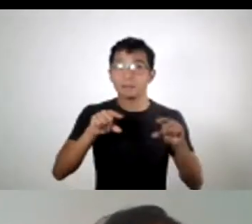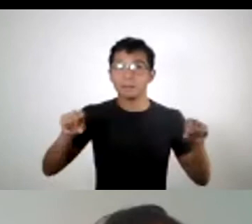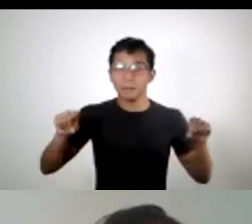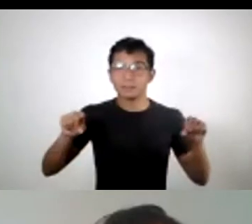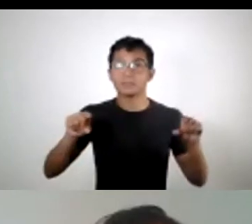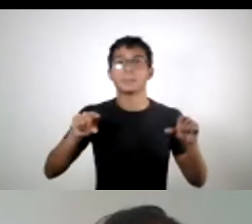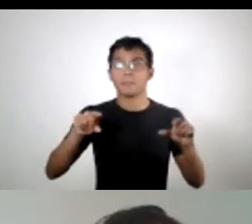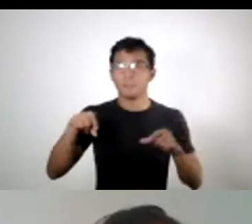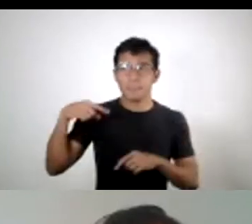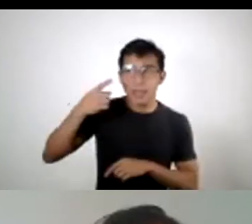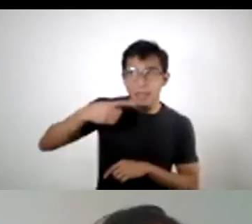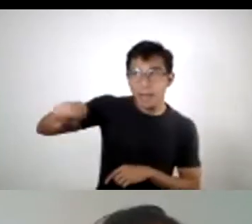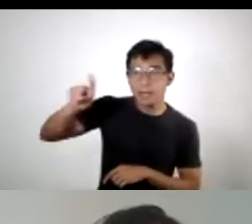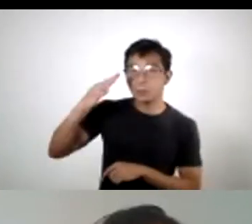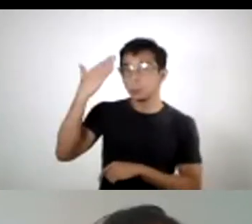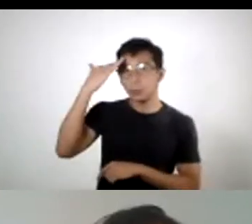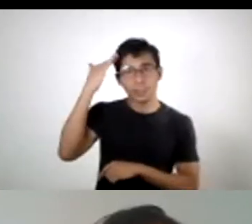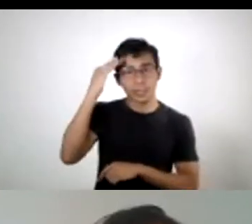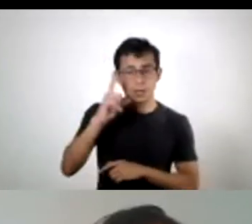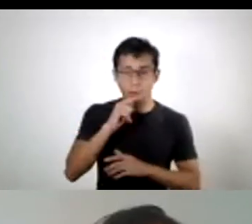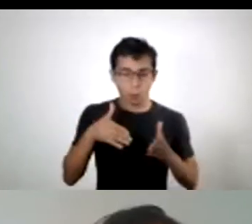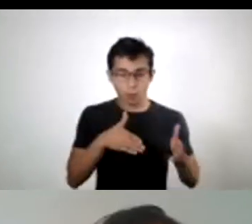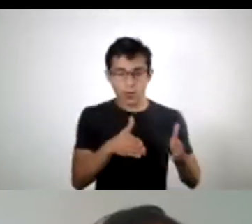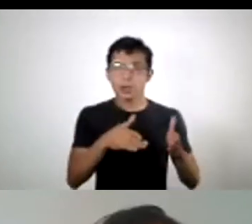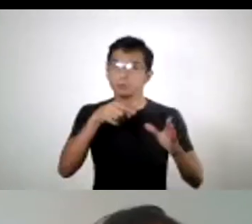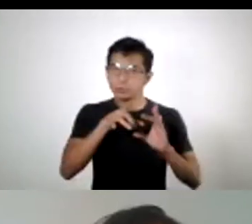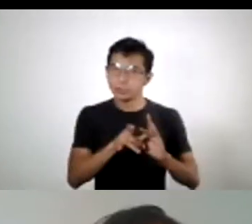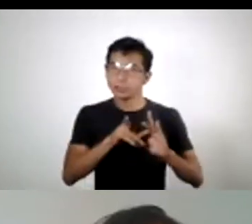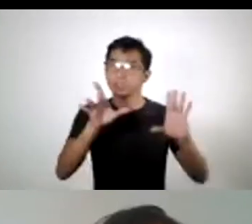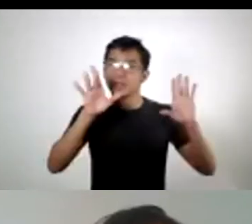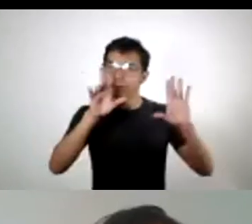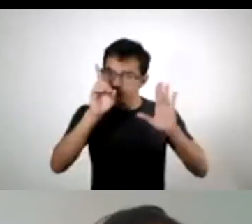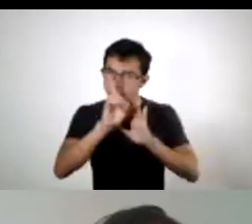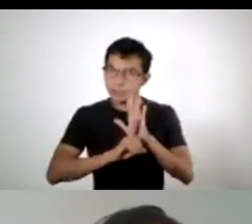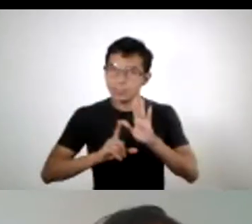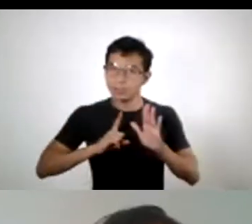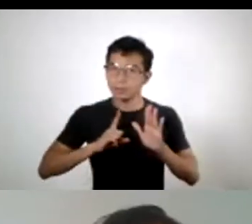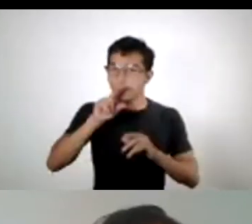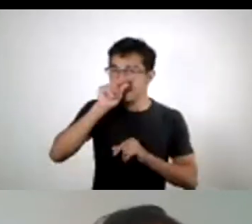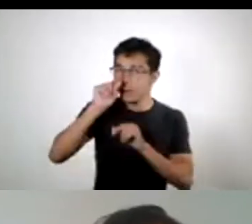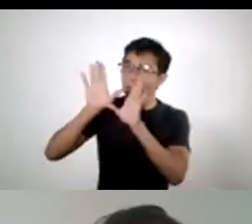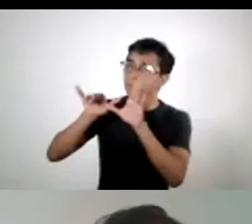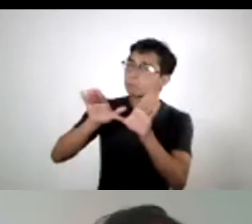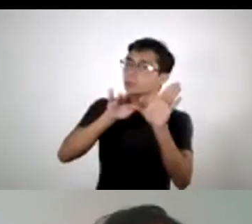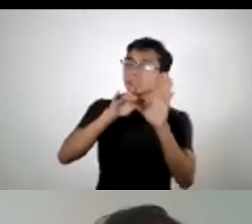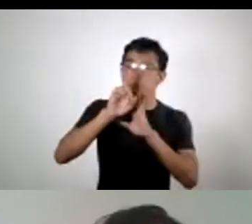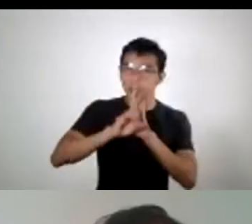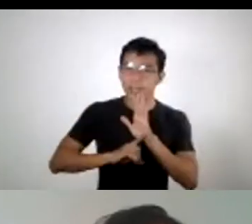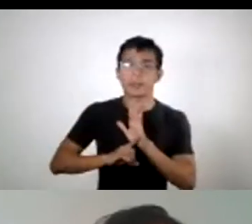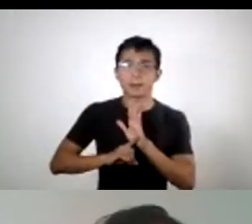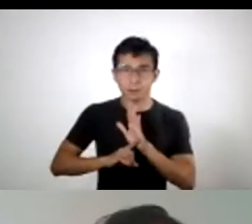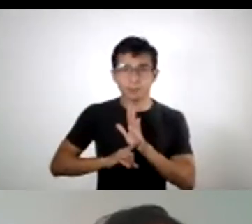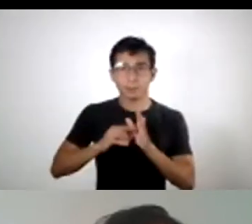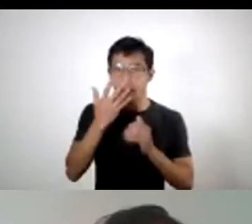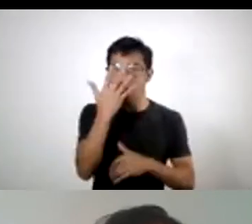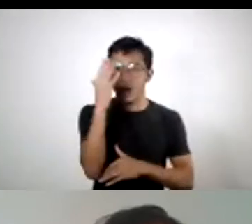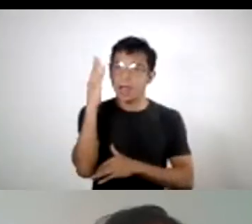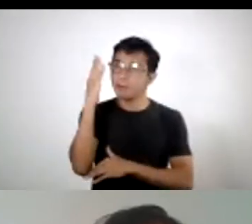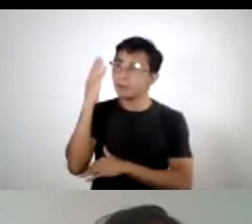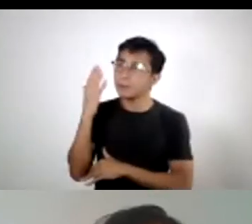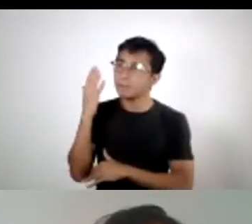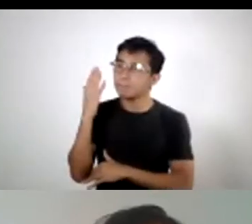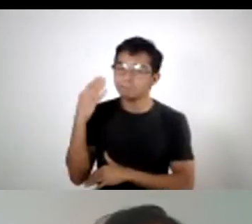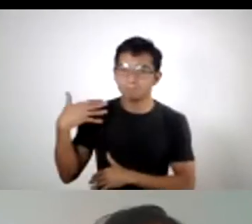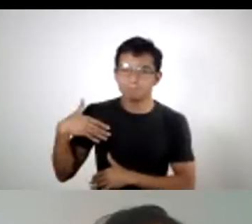não entendem que o rio tem direito de correr livre, os pássaros têm direito de voar, as árvores têm direito de crescer e sobreviver,